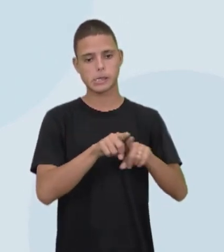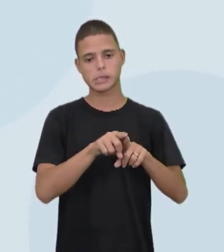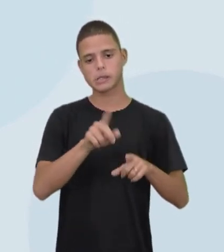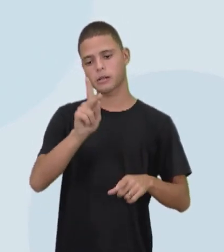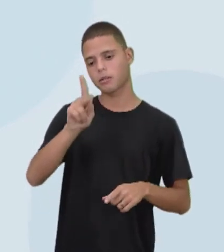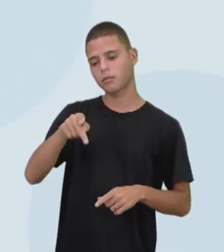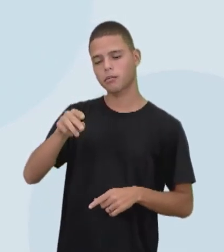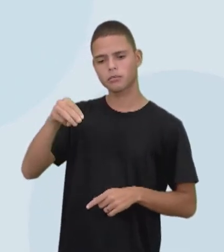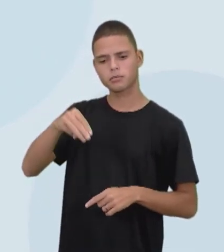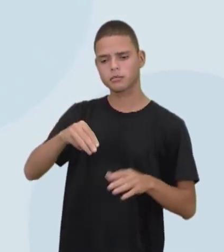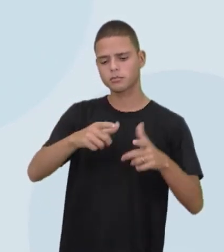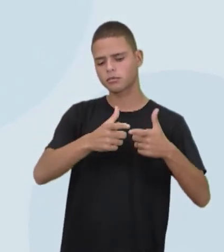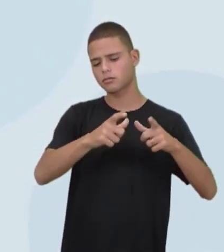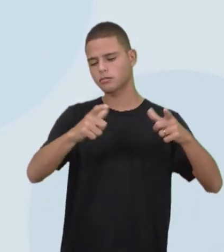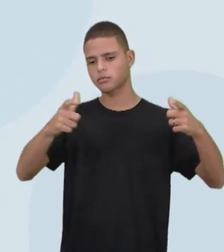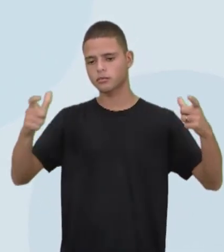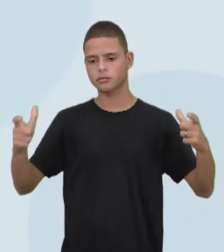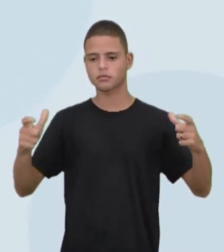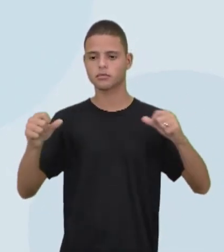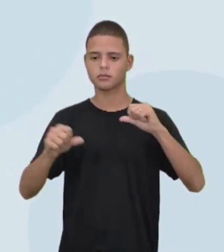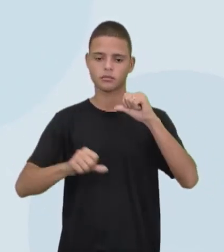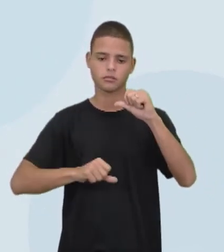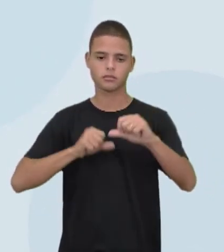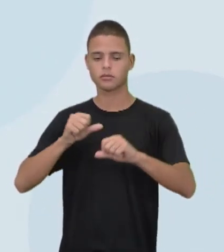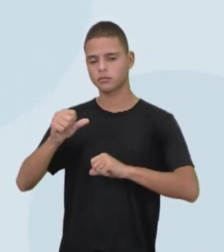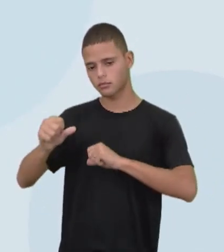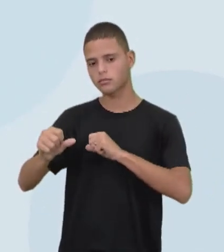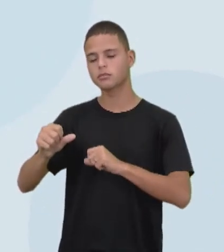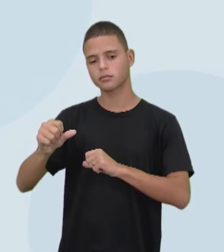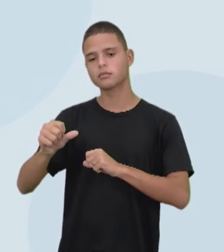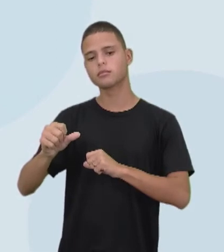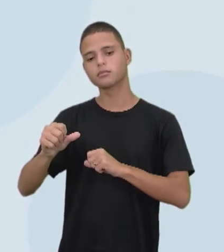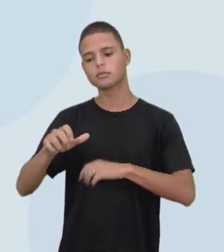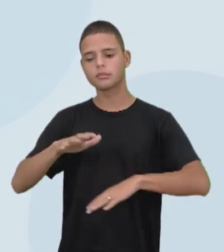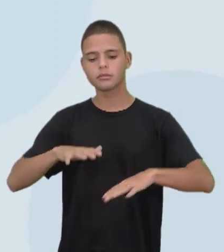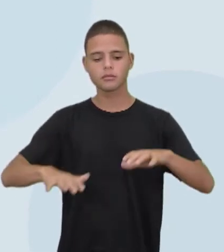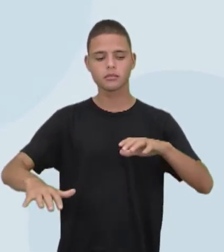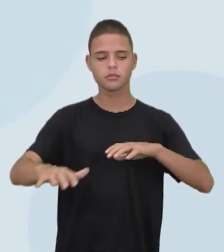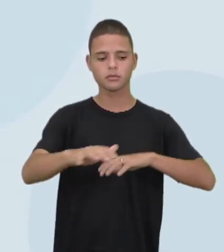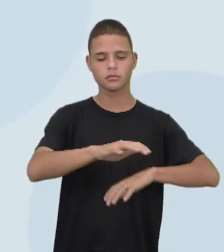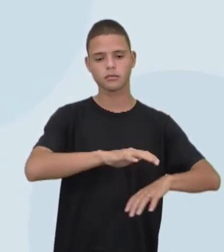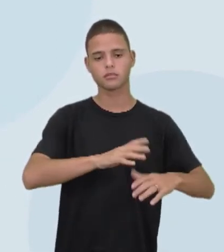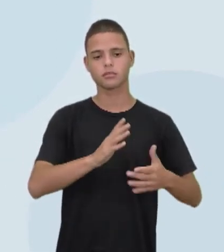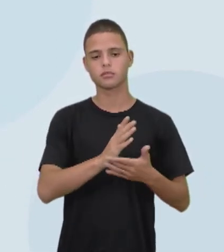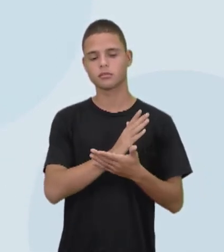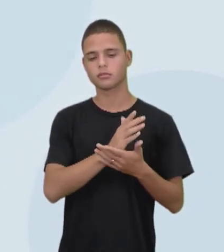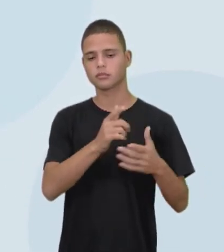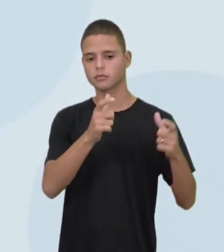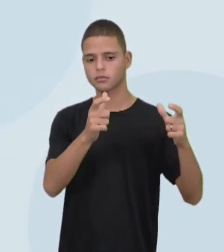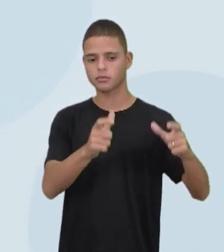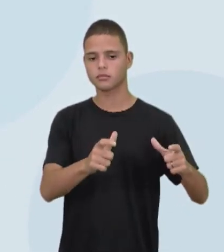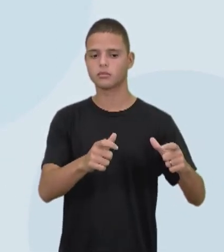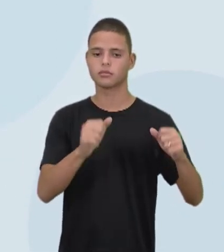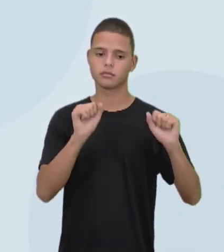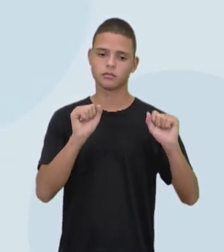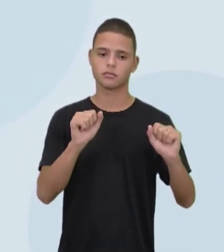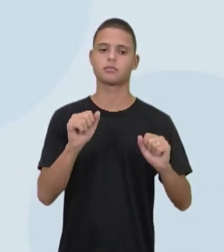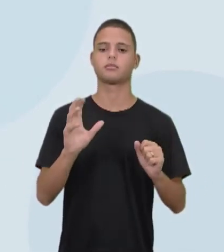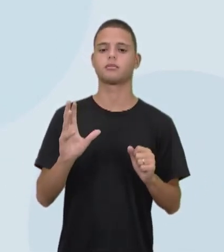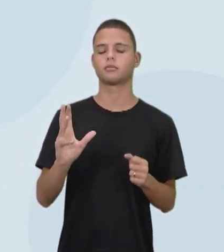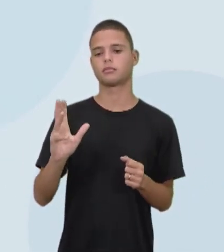área e modificam o ecossistema embaixo dessas placas. Então, lugares onde tem essas placas podem